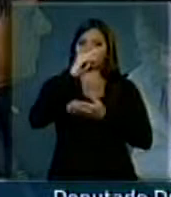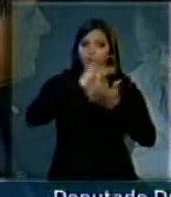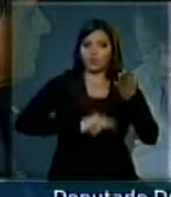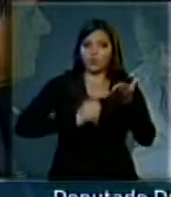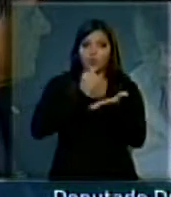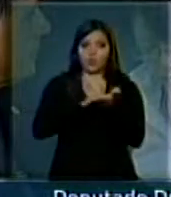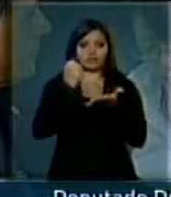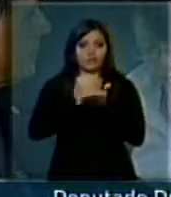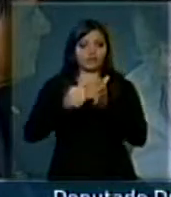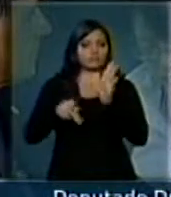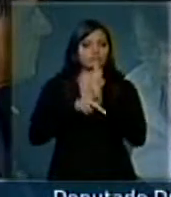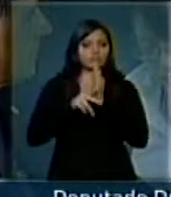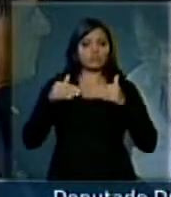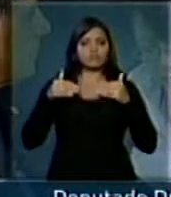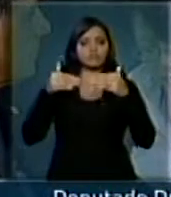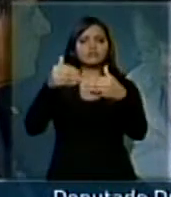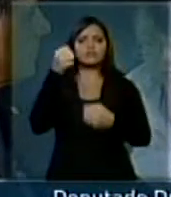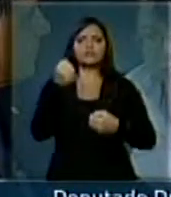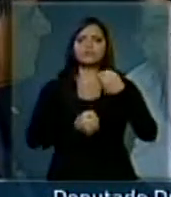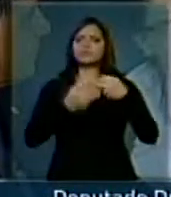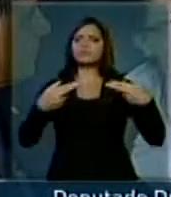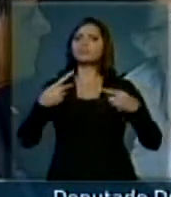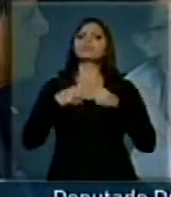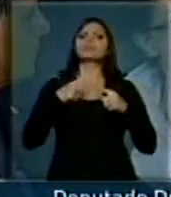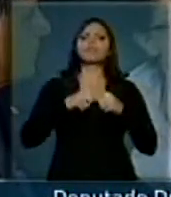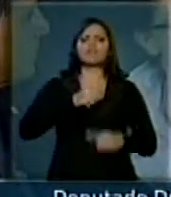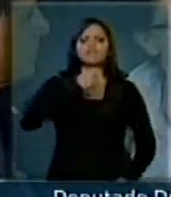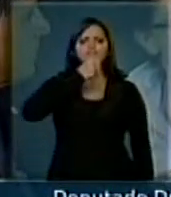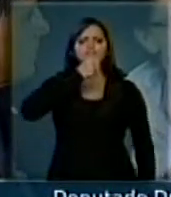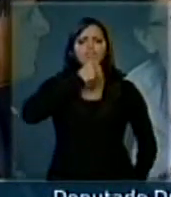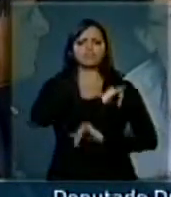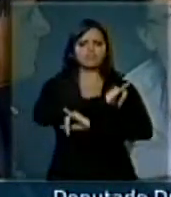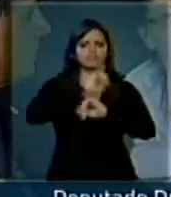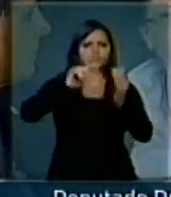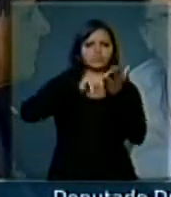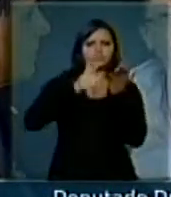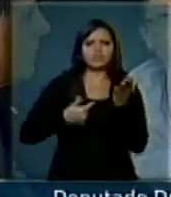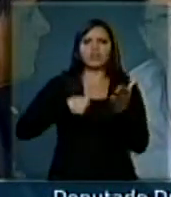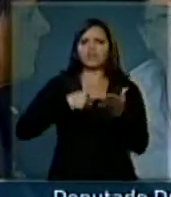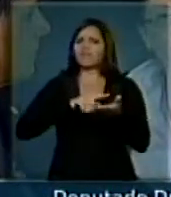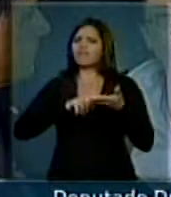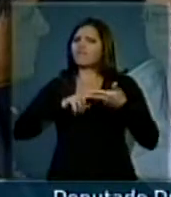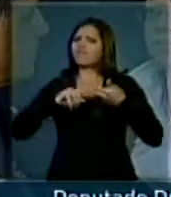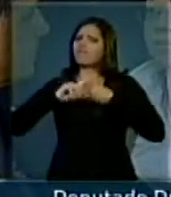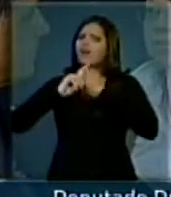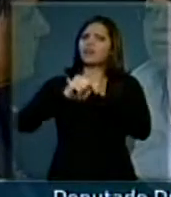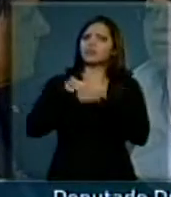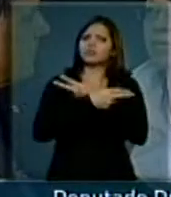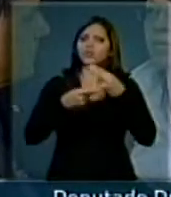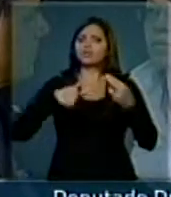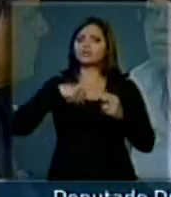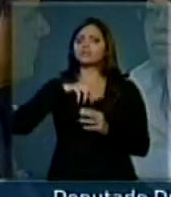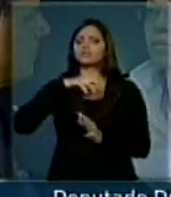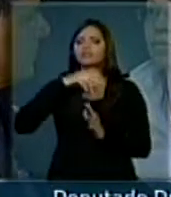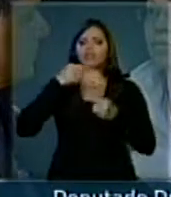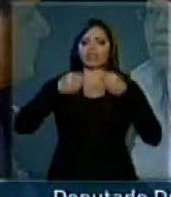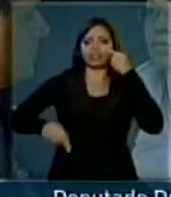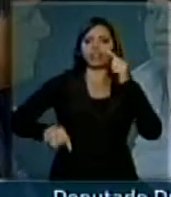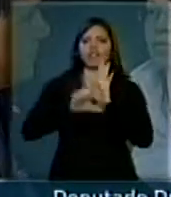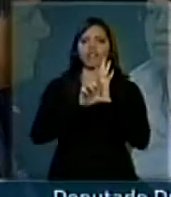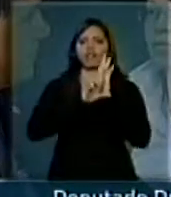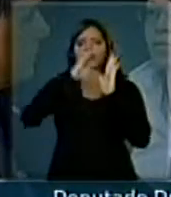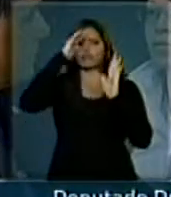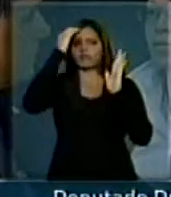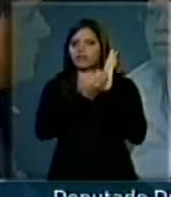Ministério, por que tem a imprensa divulgado tantas irregularidades que resultaram em mais de 20